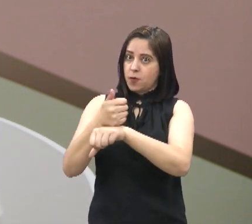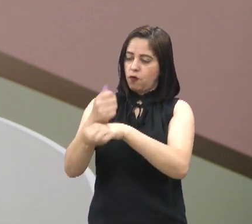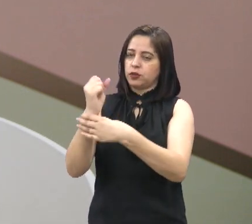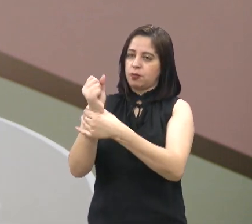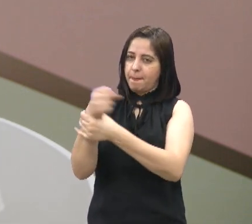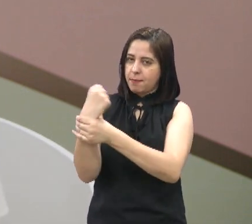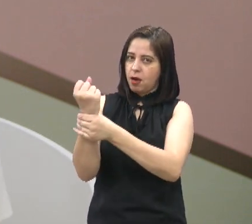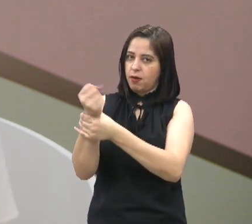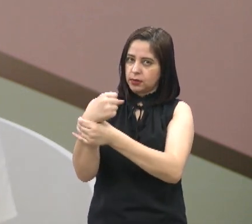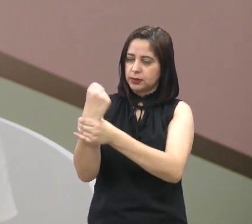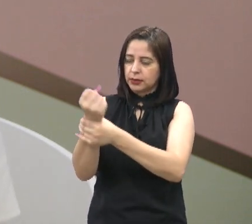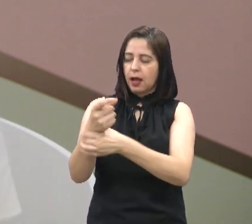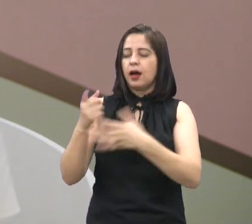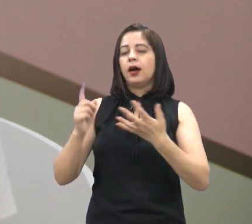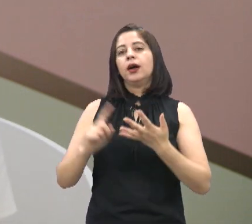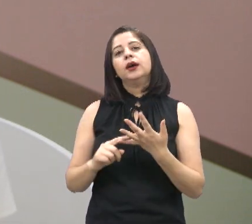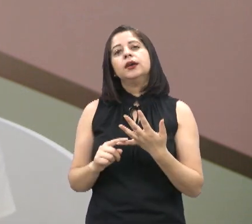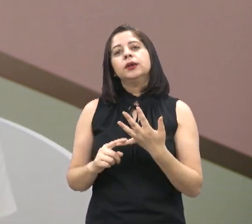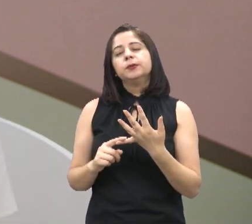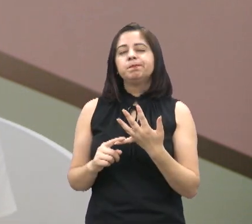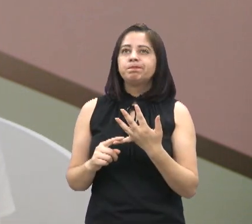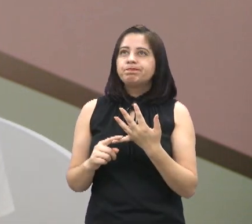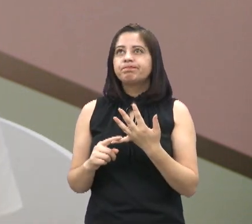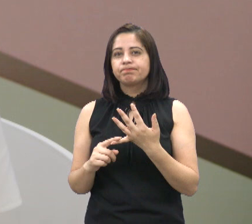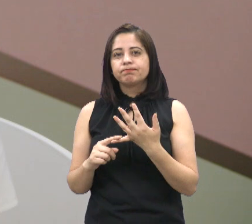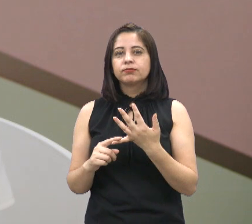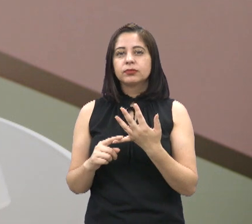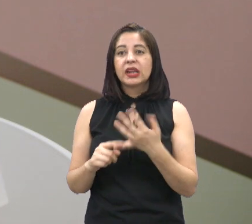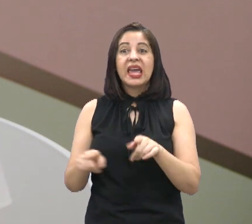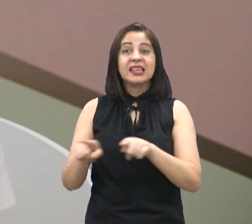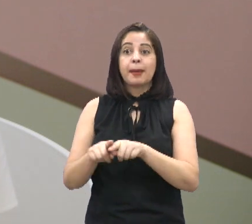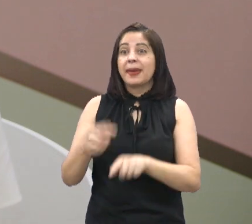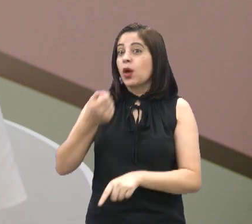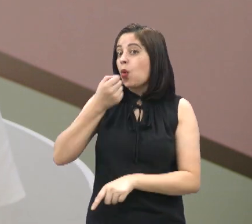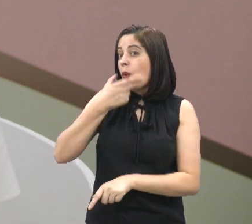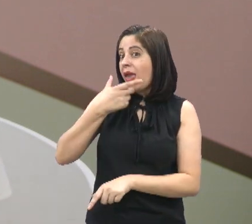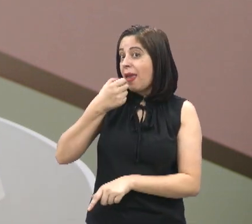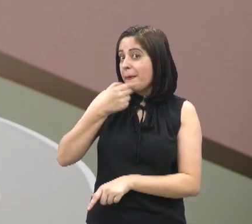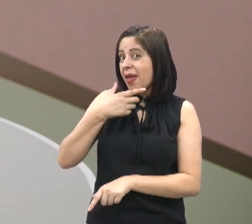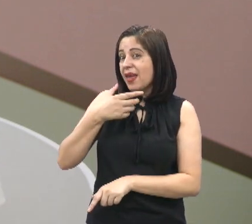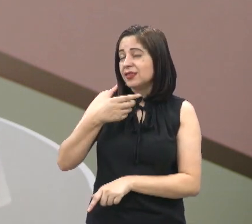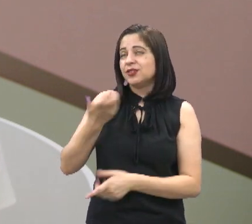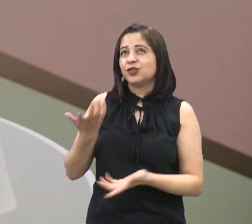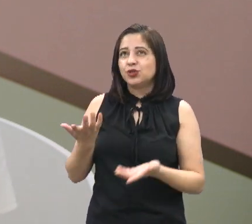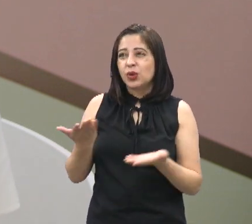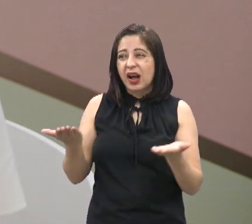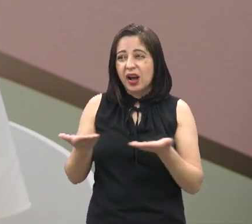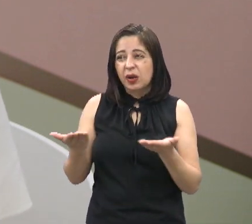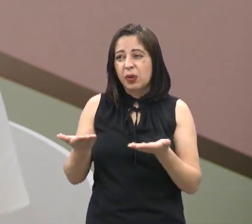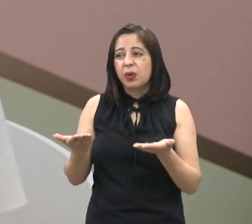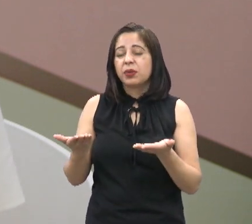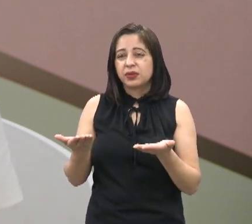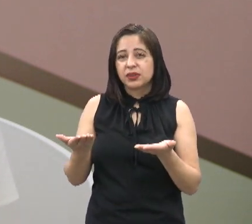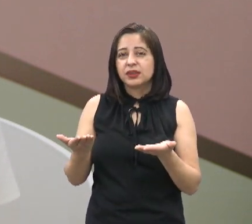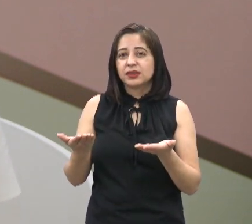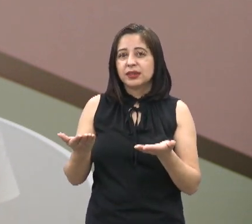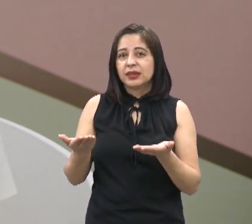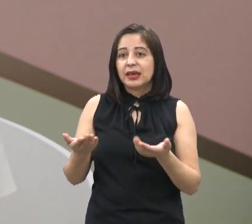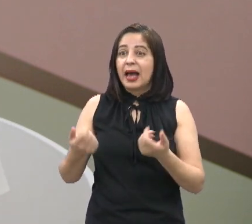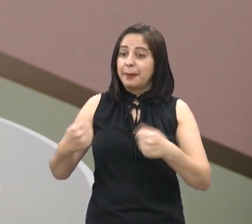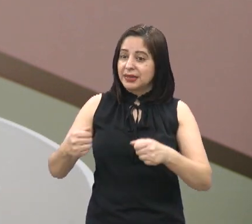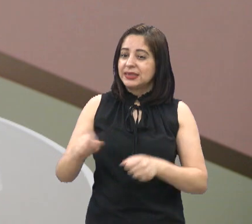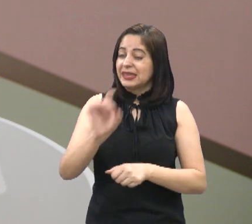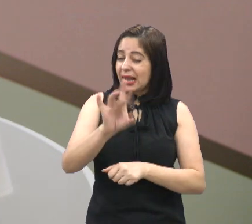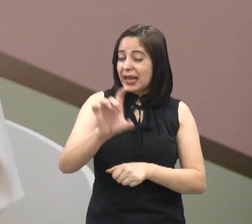física regularmente. E as medicações, assim, o que existe, os níveis de evidência, a gente tem que conversar individualmente